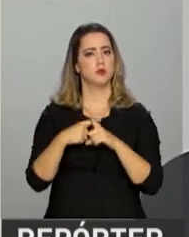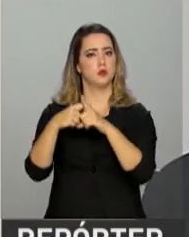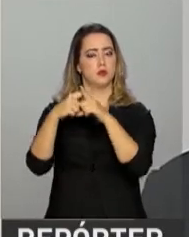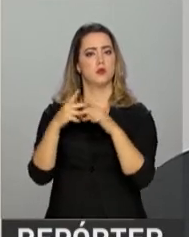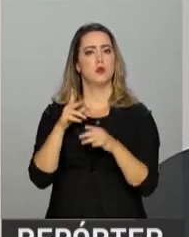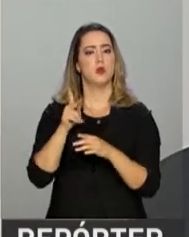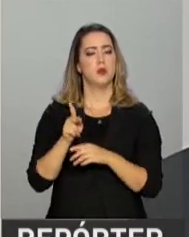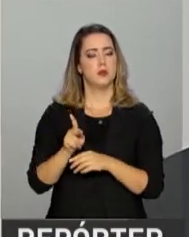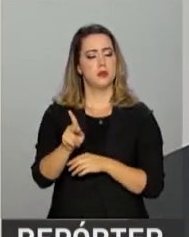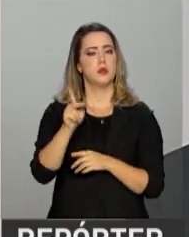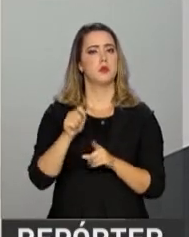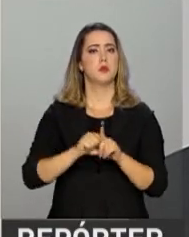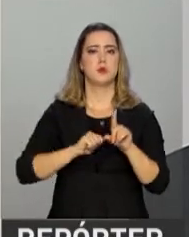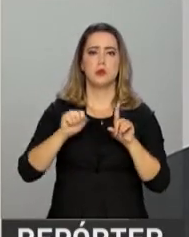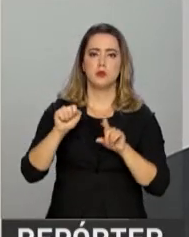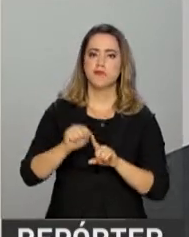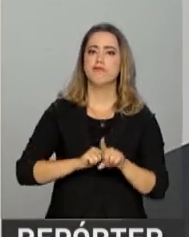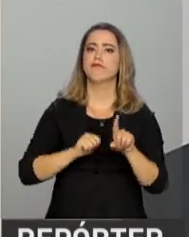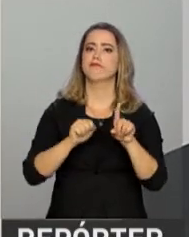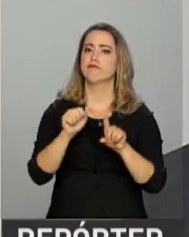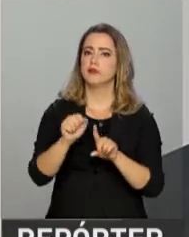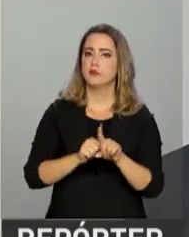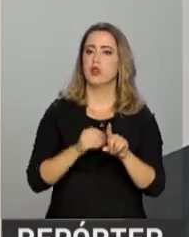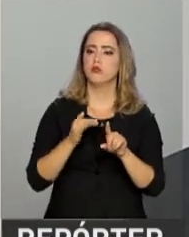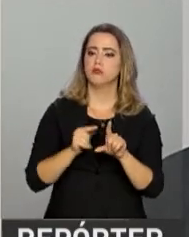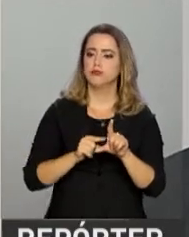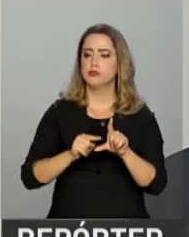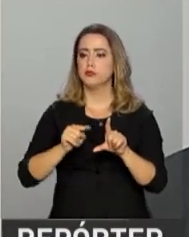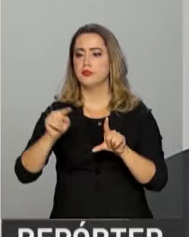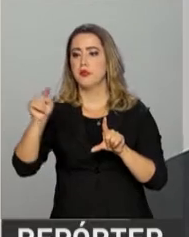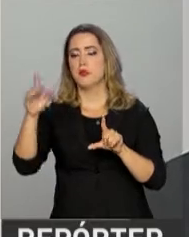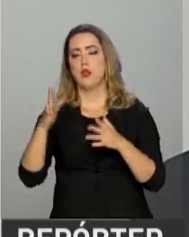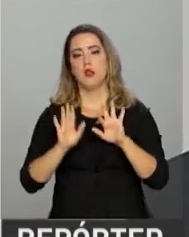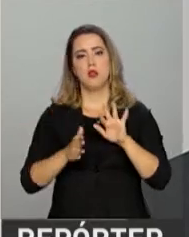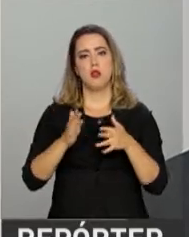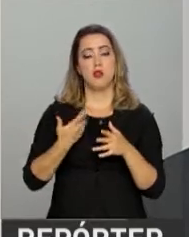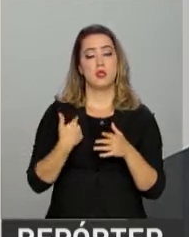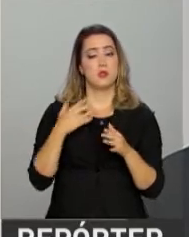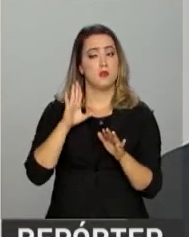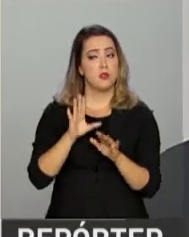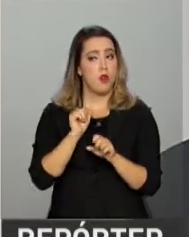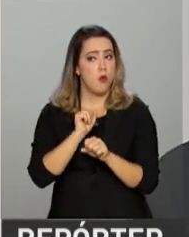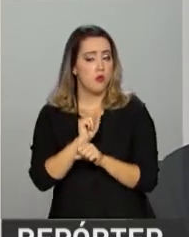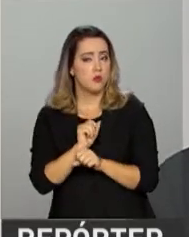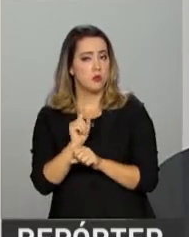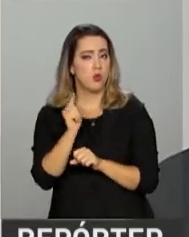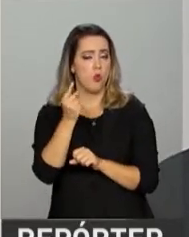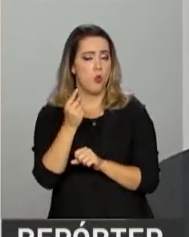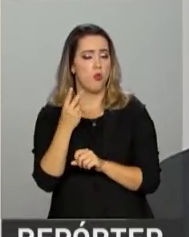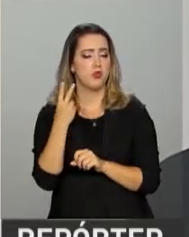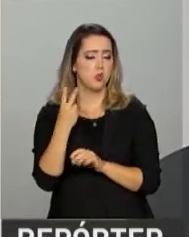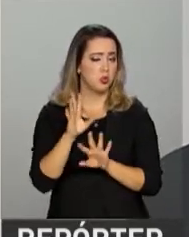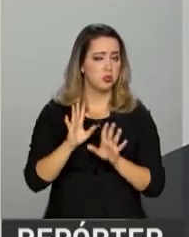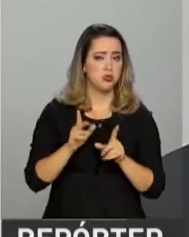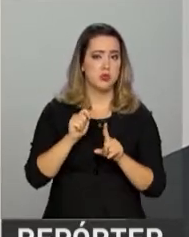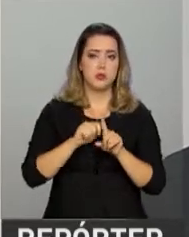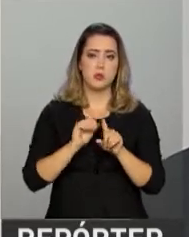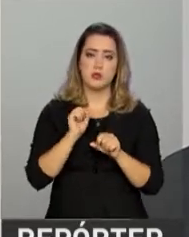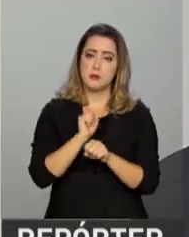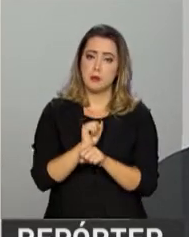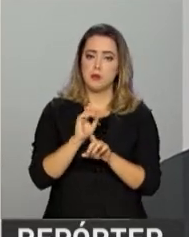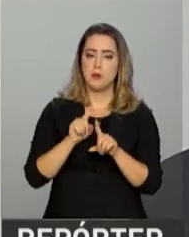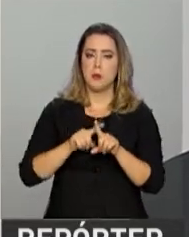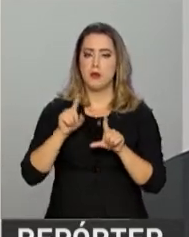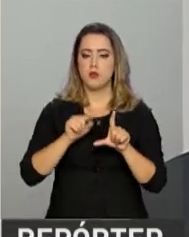mês a mês então com mais que às vezes que a tendência de recuperação esteja sendo interrompida em 11 módulos ocasiões a